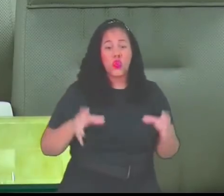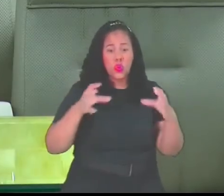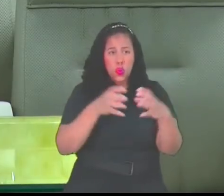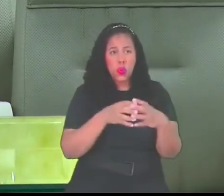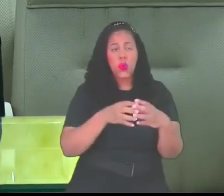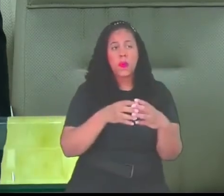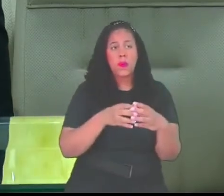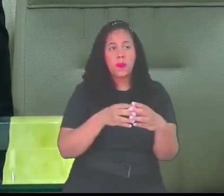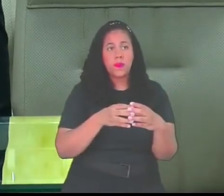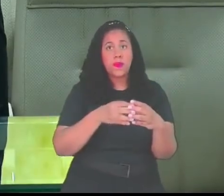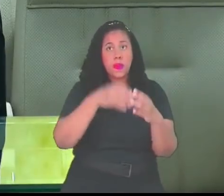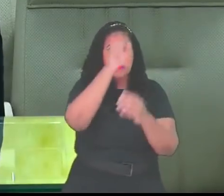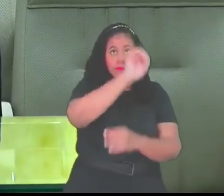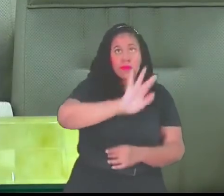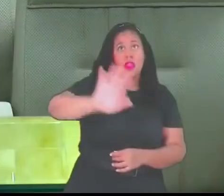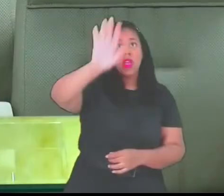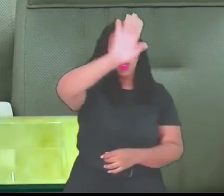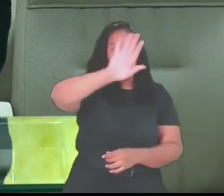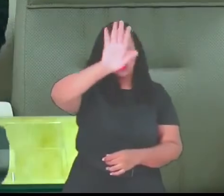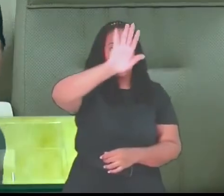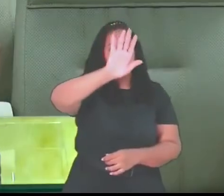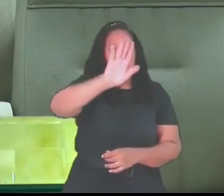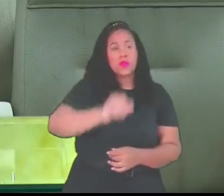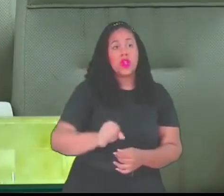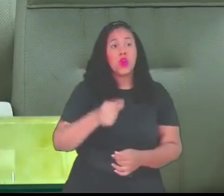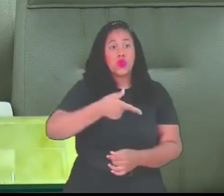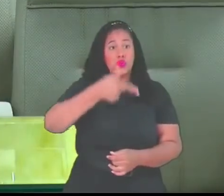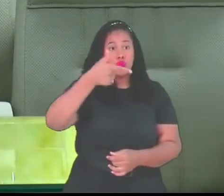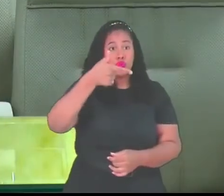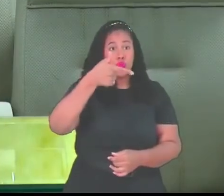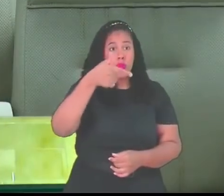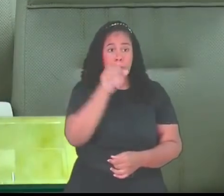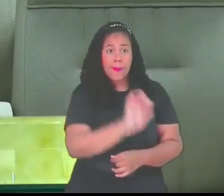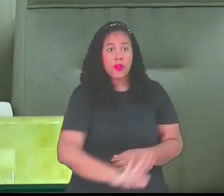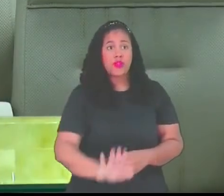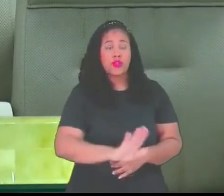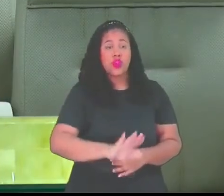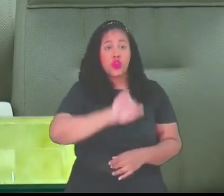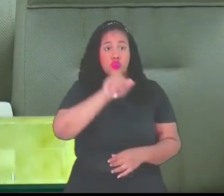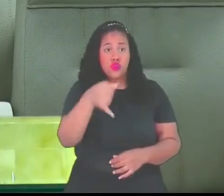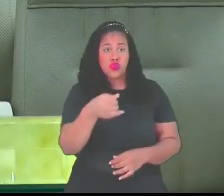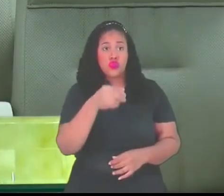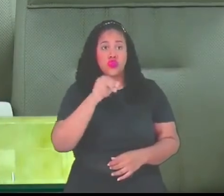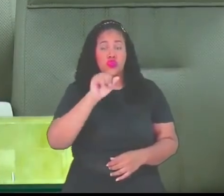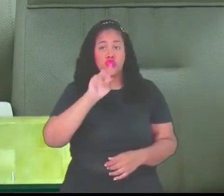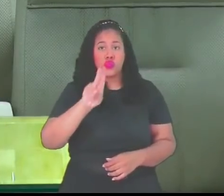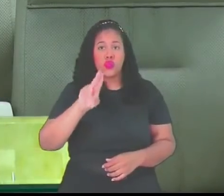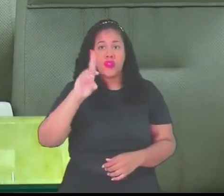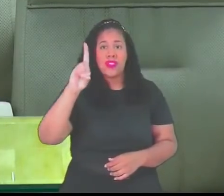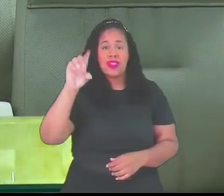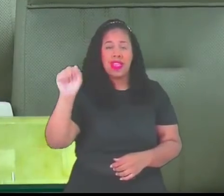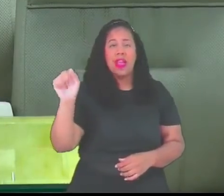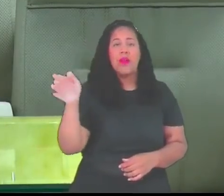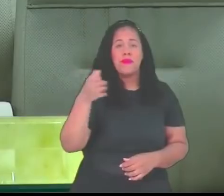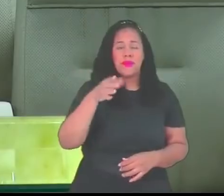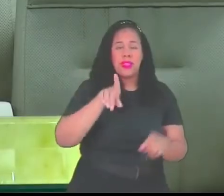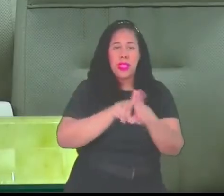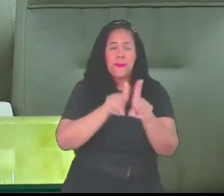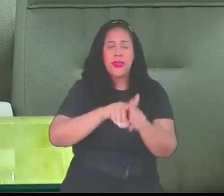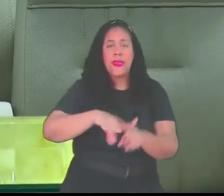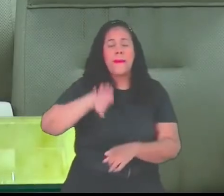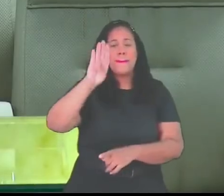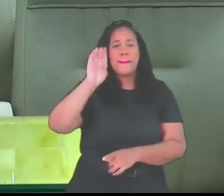para o sul, Judá e Benjamim. E há um ditado popular que era do meio dos